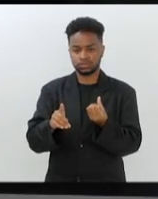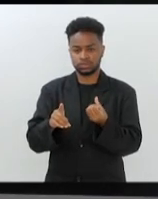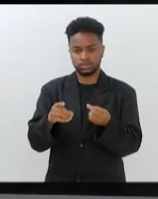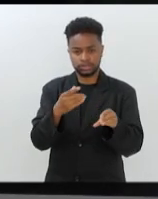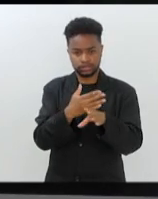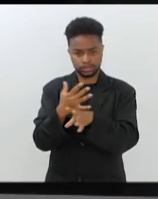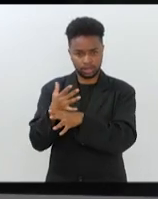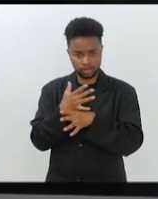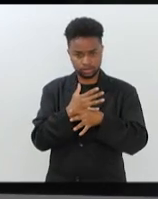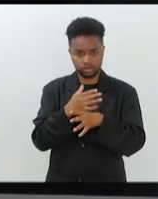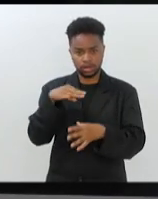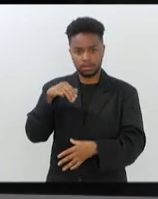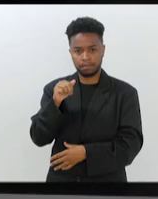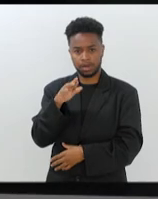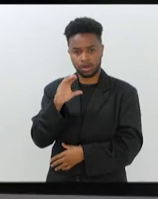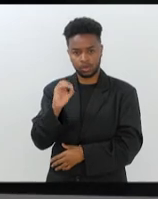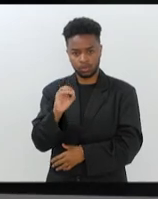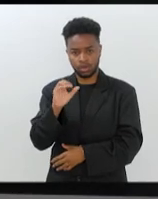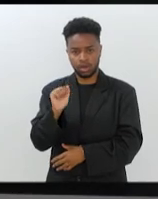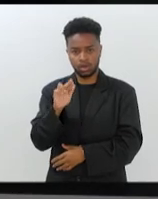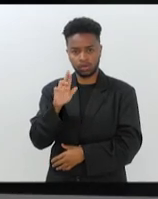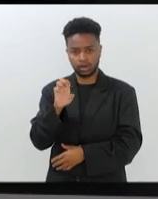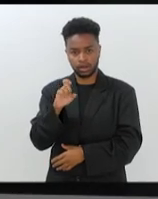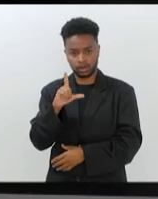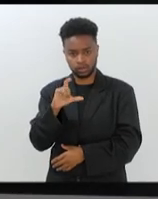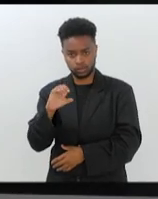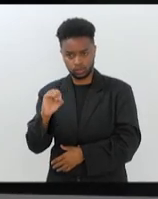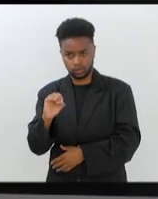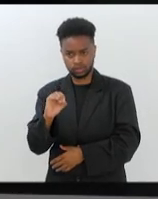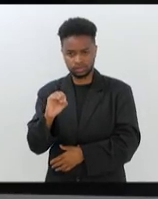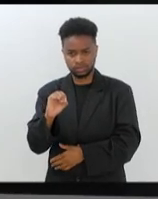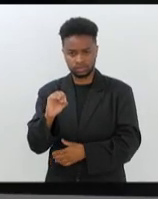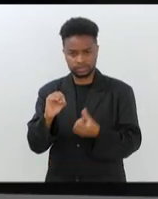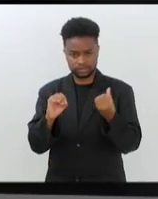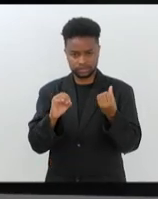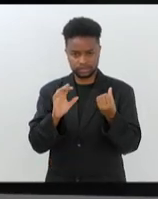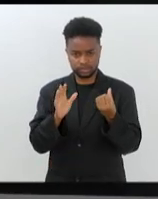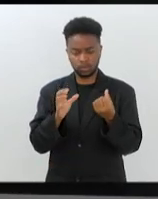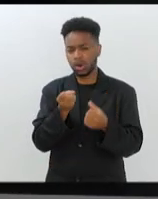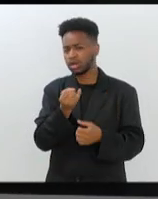cidades Marco auré da mat Porto foram quantos